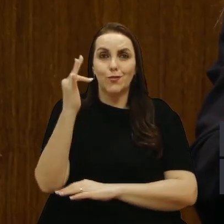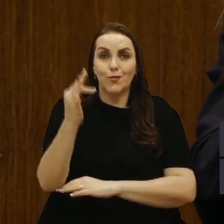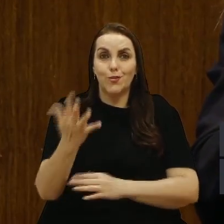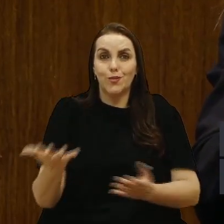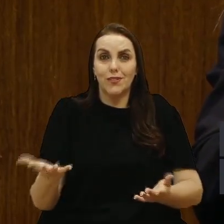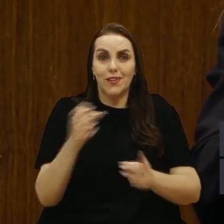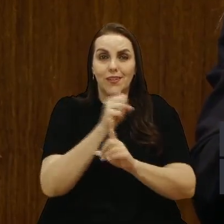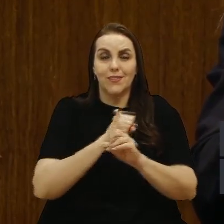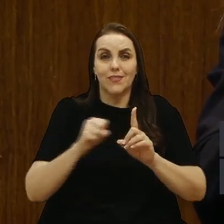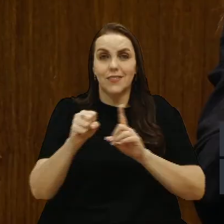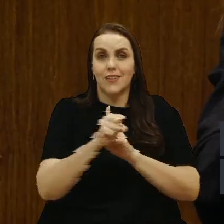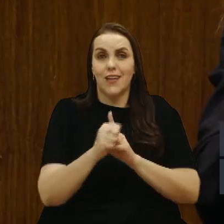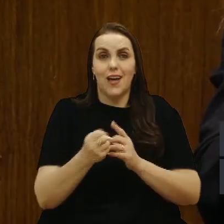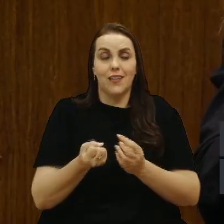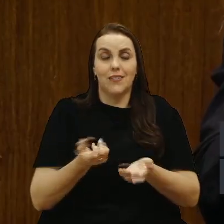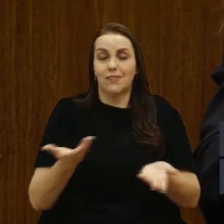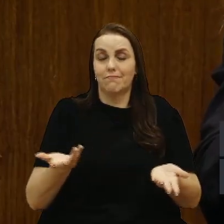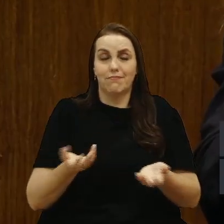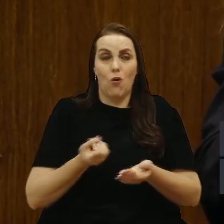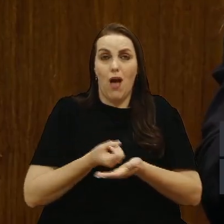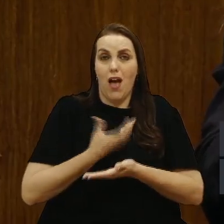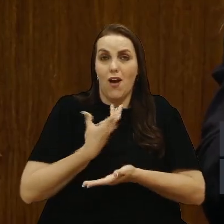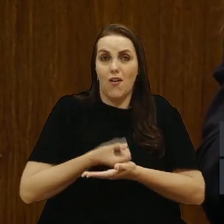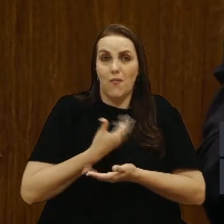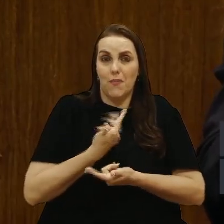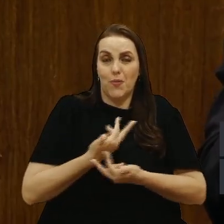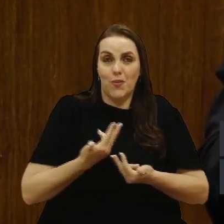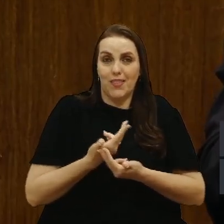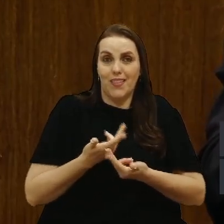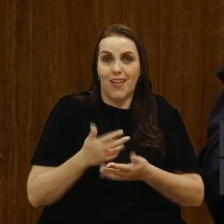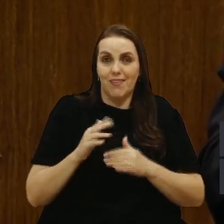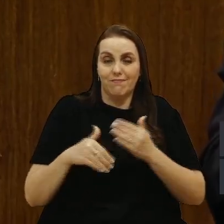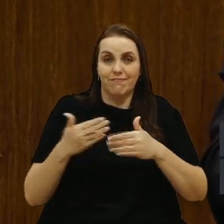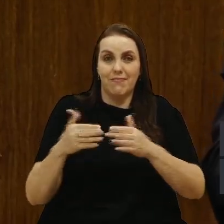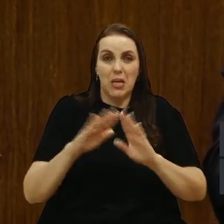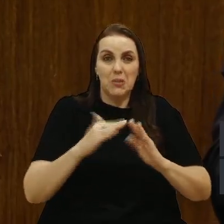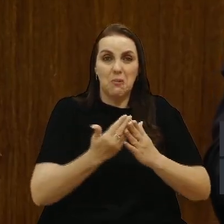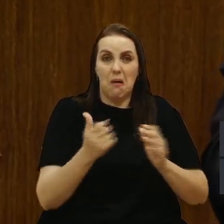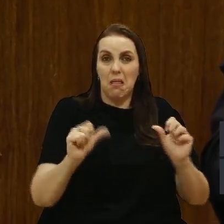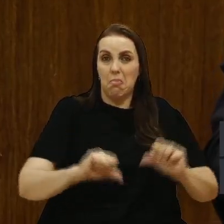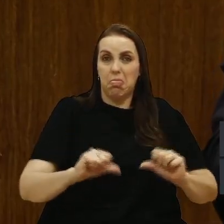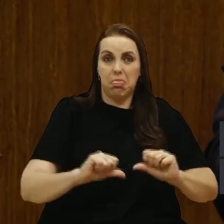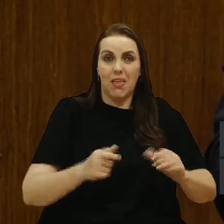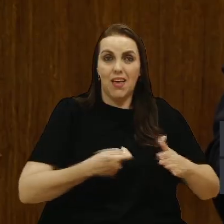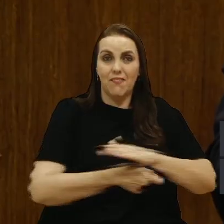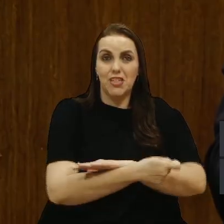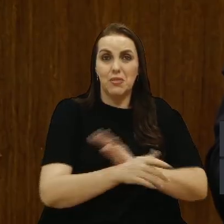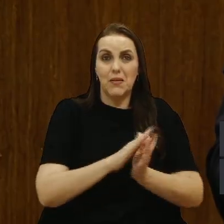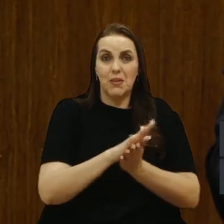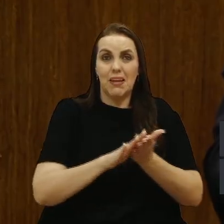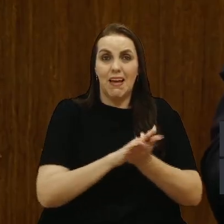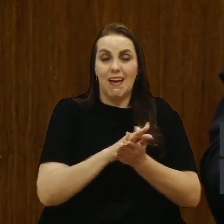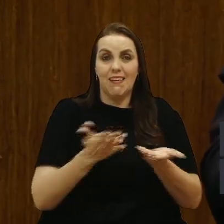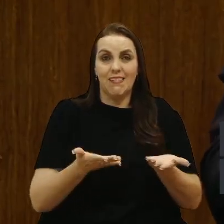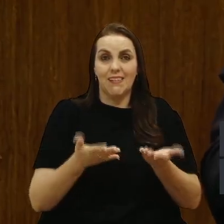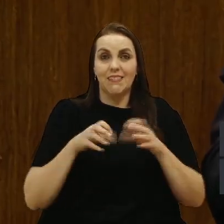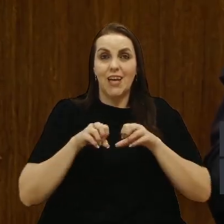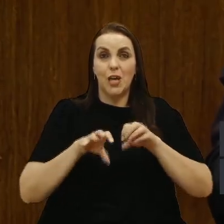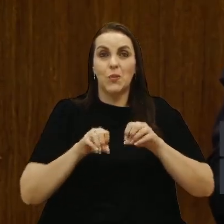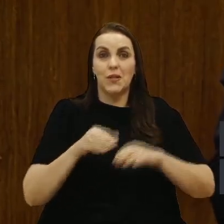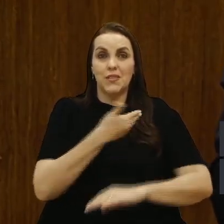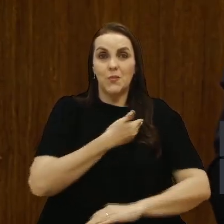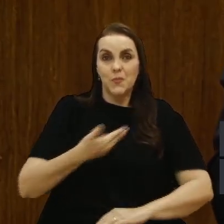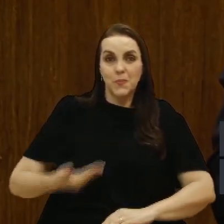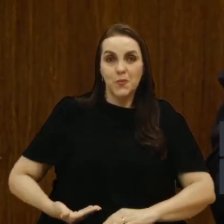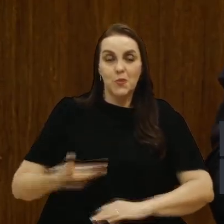uma sociedade de analfabetos funcionais, com uma educação precarizada, com escolas que não têm investimento. Se nem a educação pública